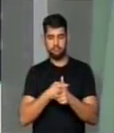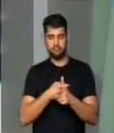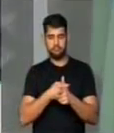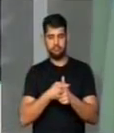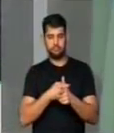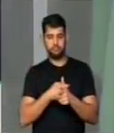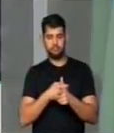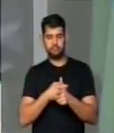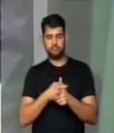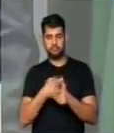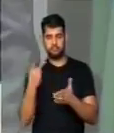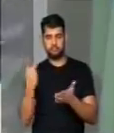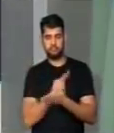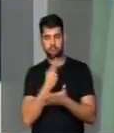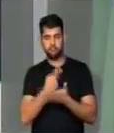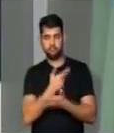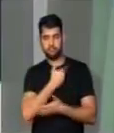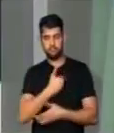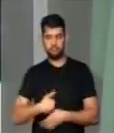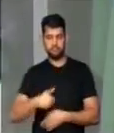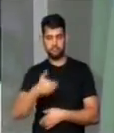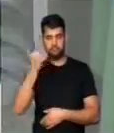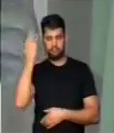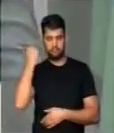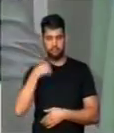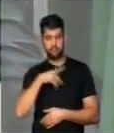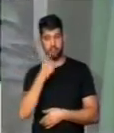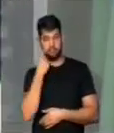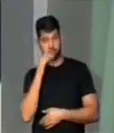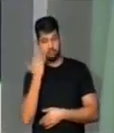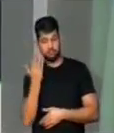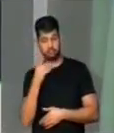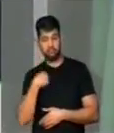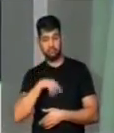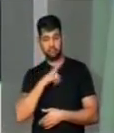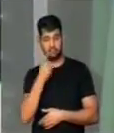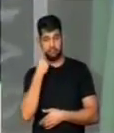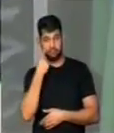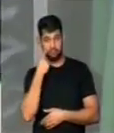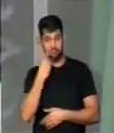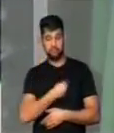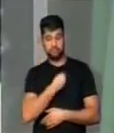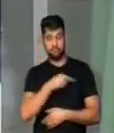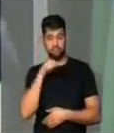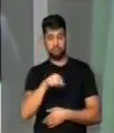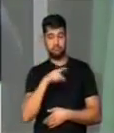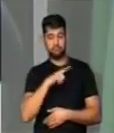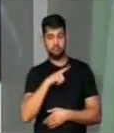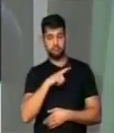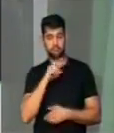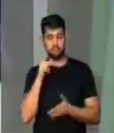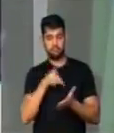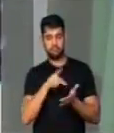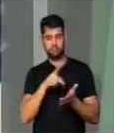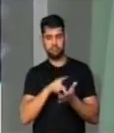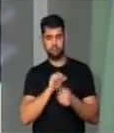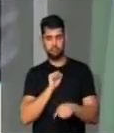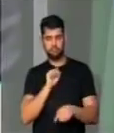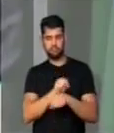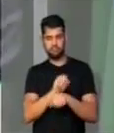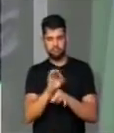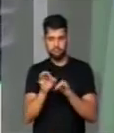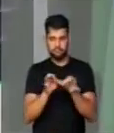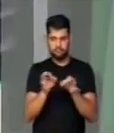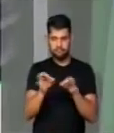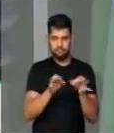da incompetência do governo anterior. Ora, o que nós estamos vendo aqui é um verdadeiro freio de